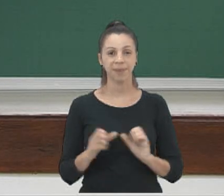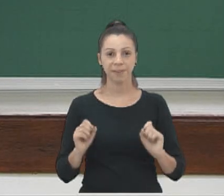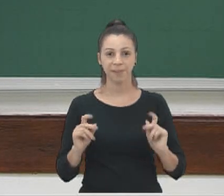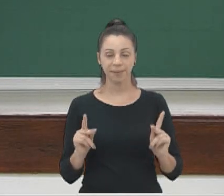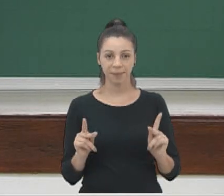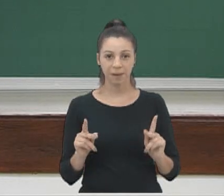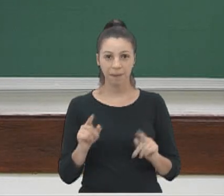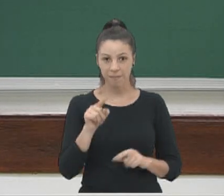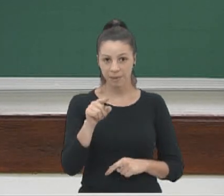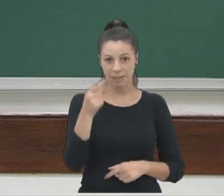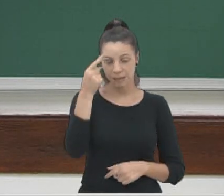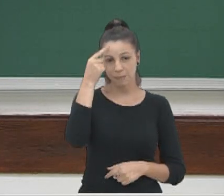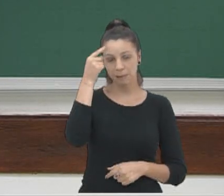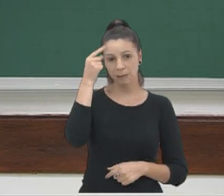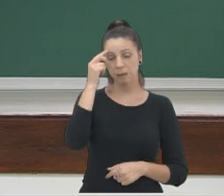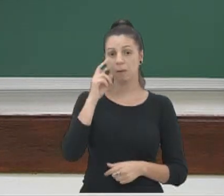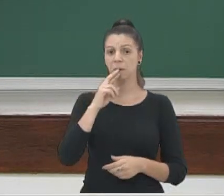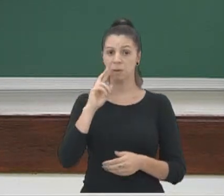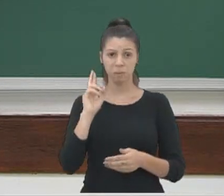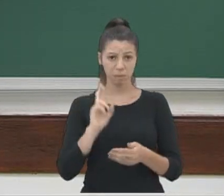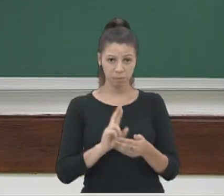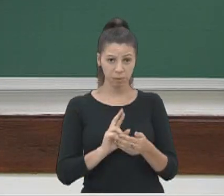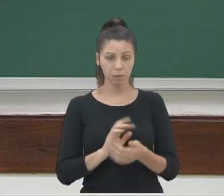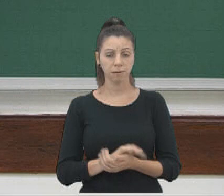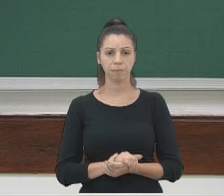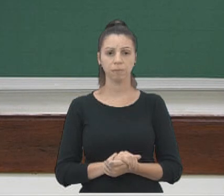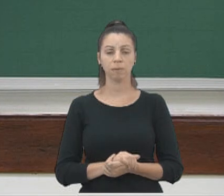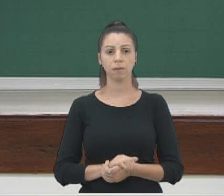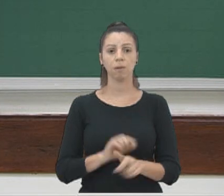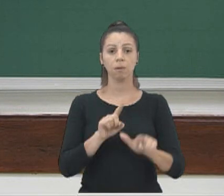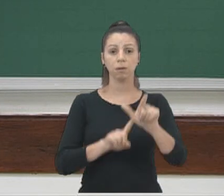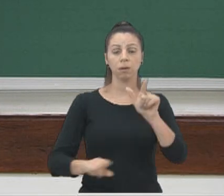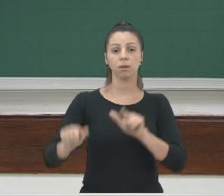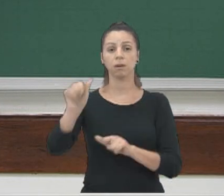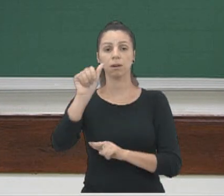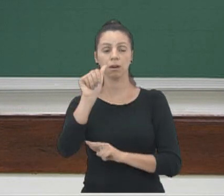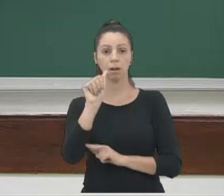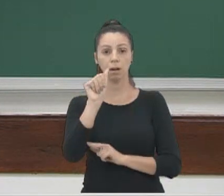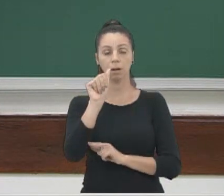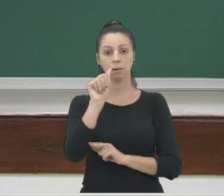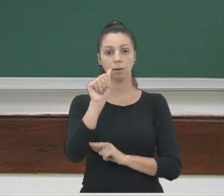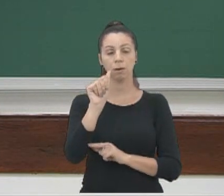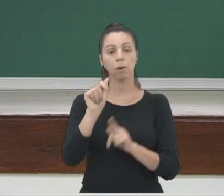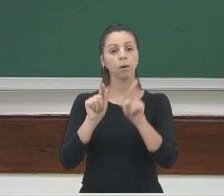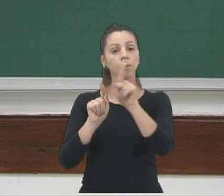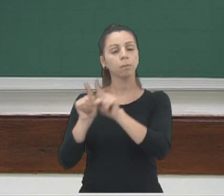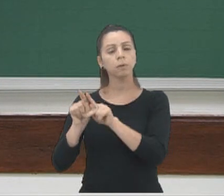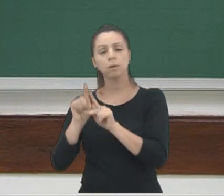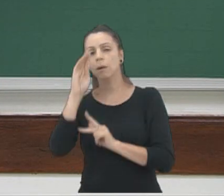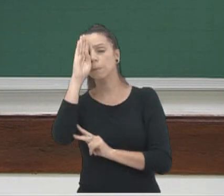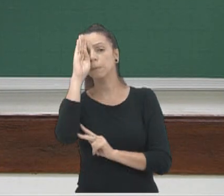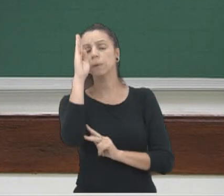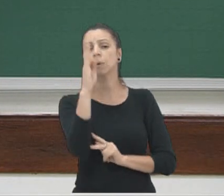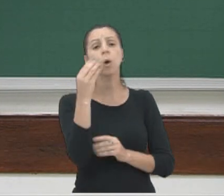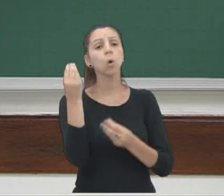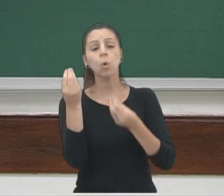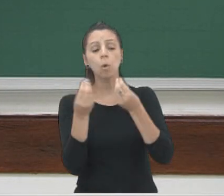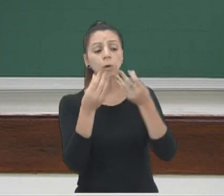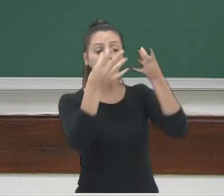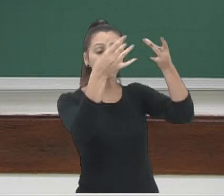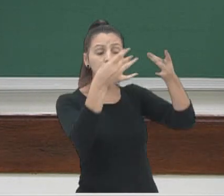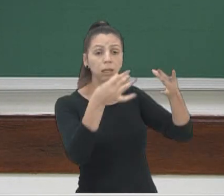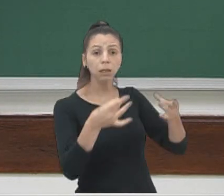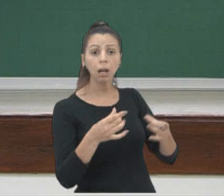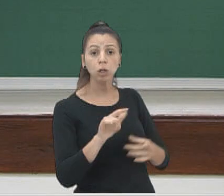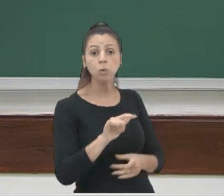Ok, vocês pensaram sobre as respostas? Letra A, o personagem principal como que ele caracteriza outros personagens